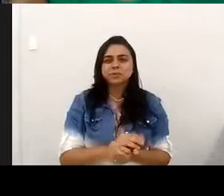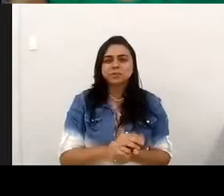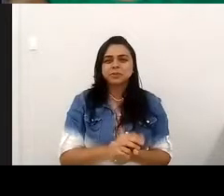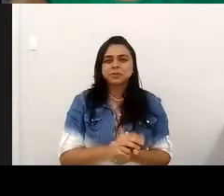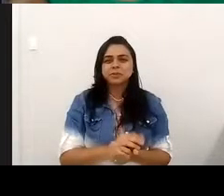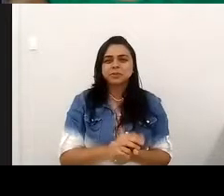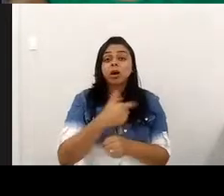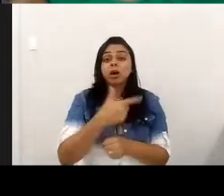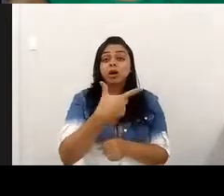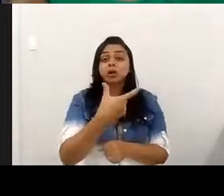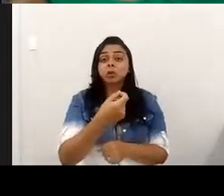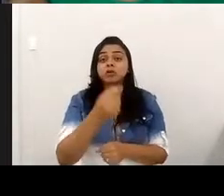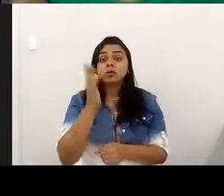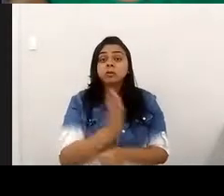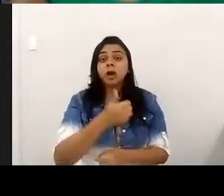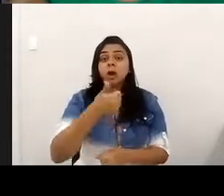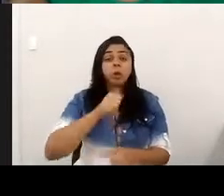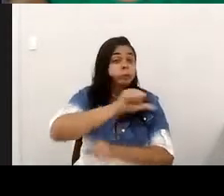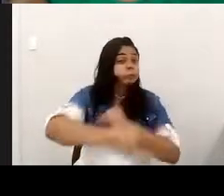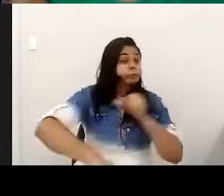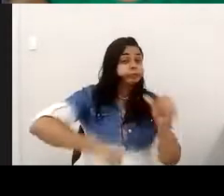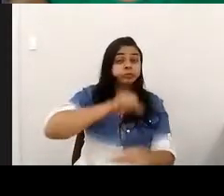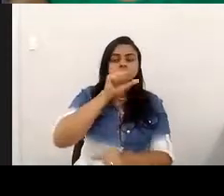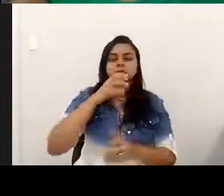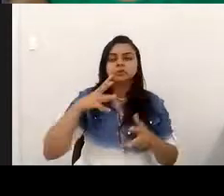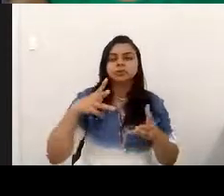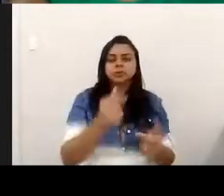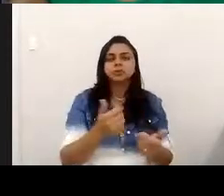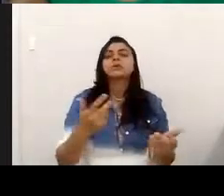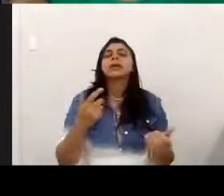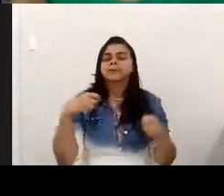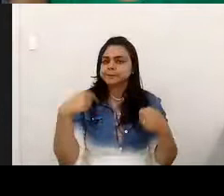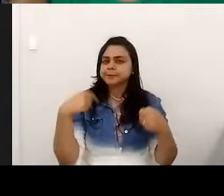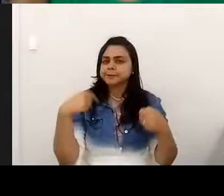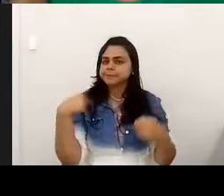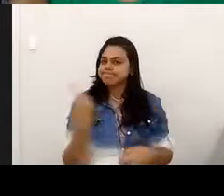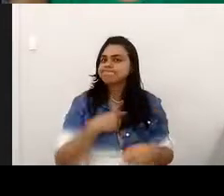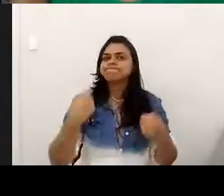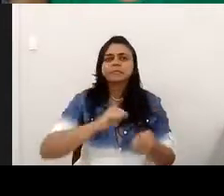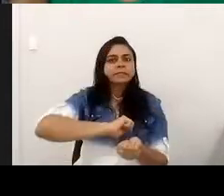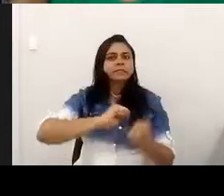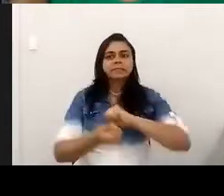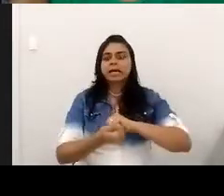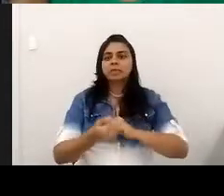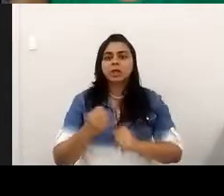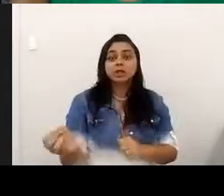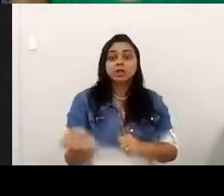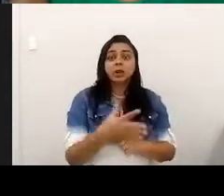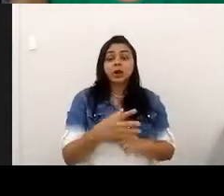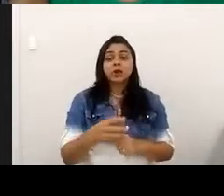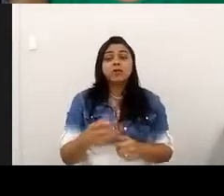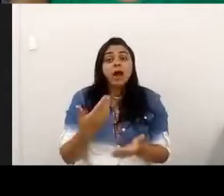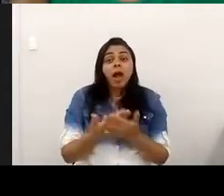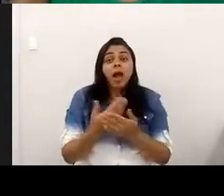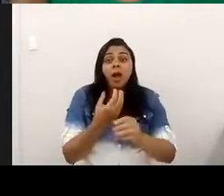2020-1, mudou tudo. A gente teve que se adaptar a essa questão de assistir as aulas através